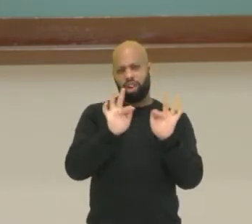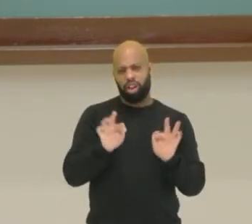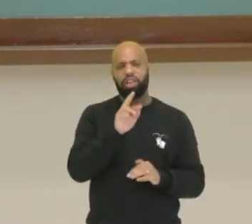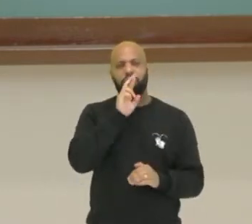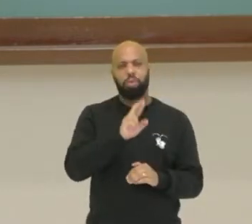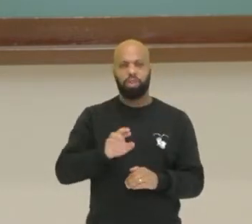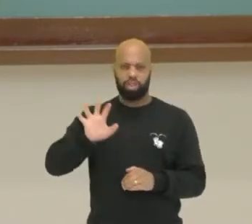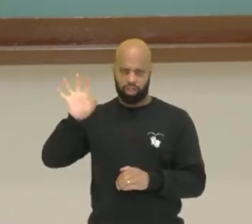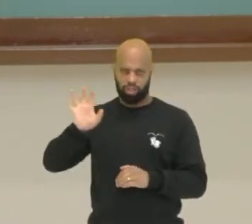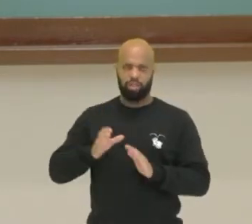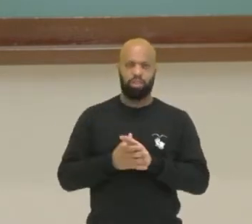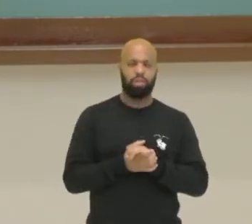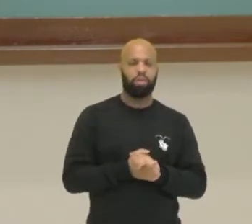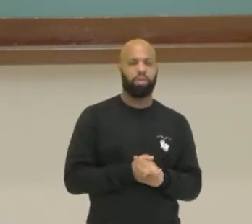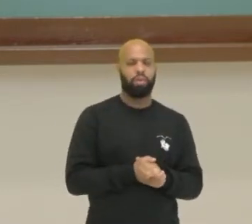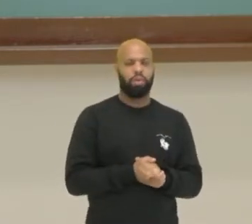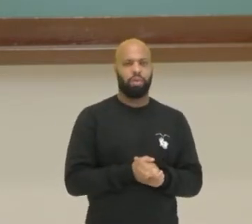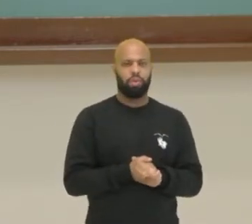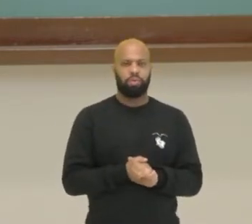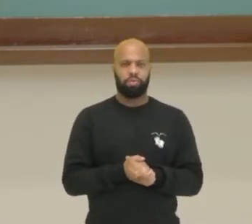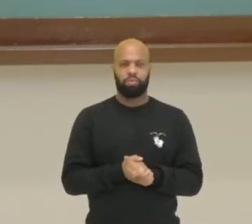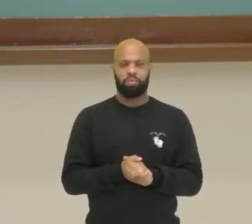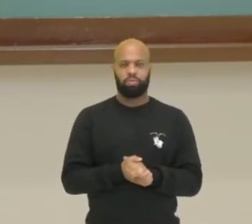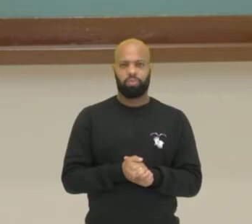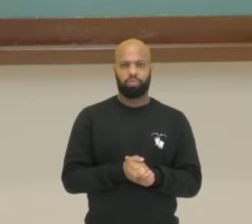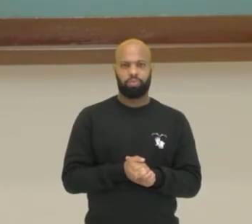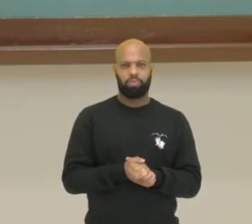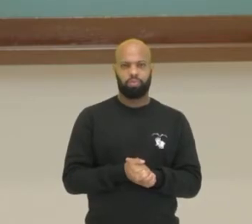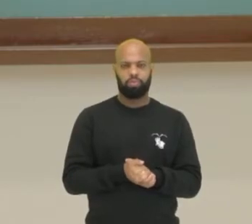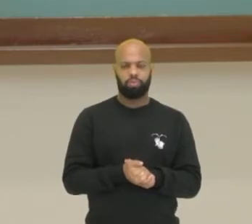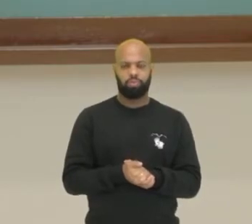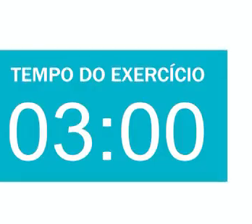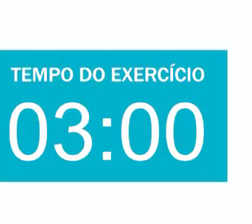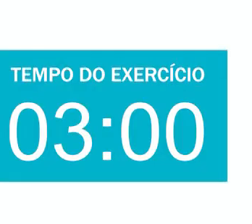esse enunciado, ok? Então, mãos à obra.